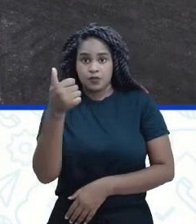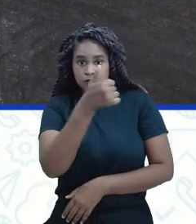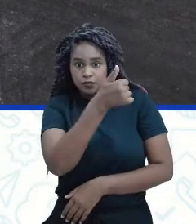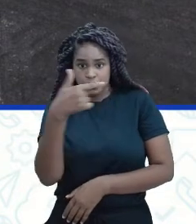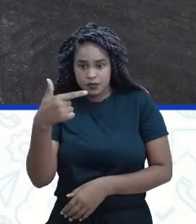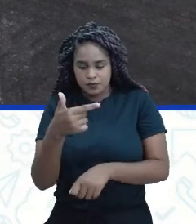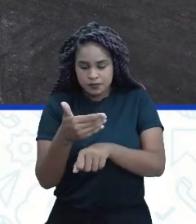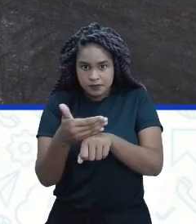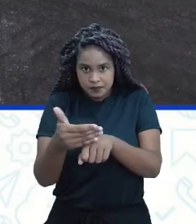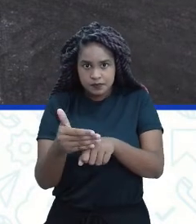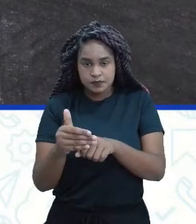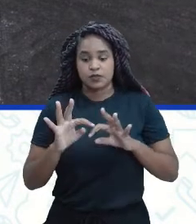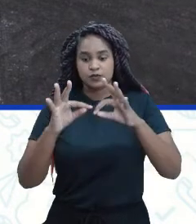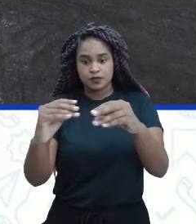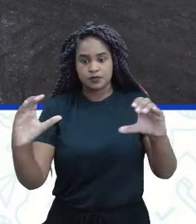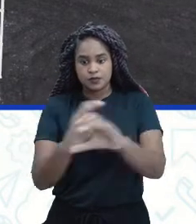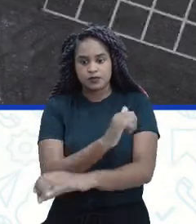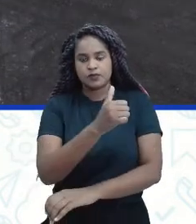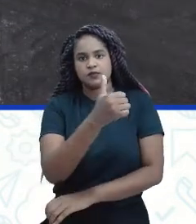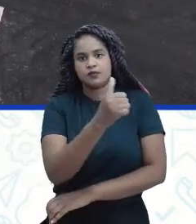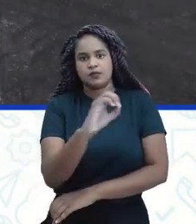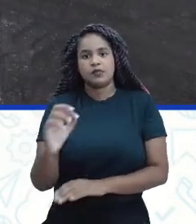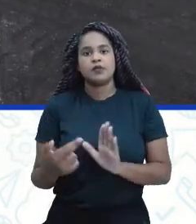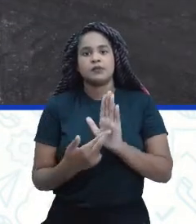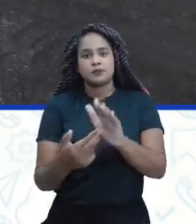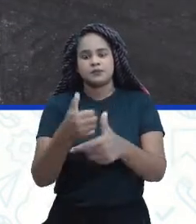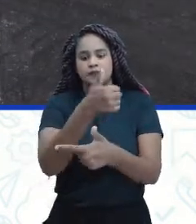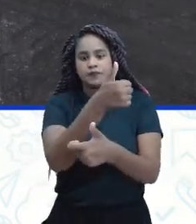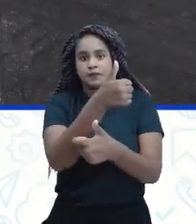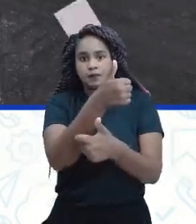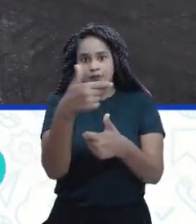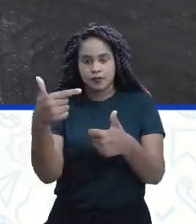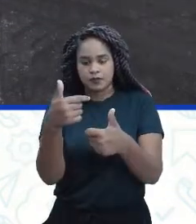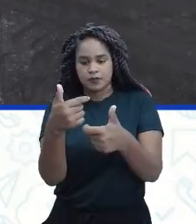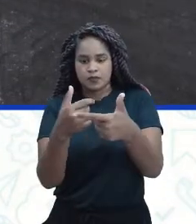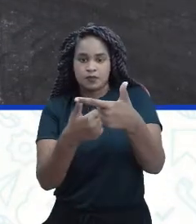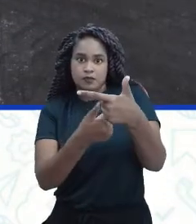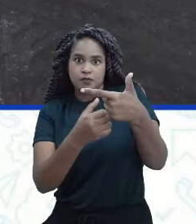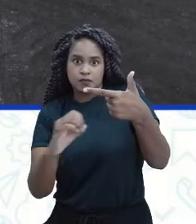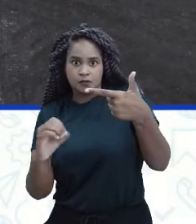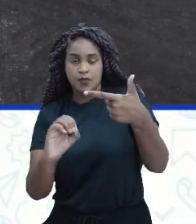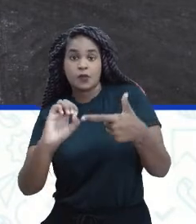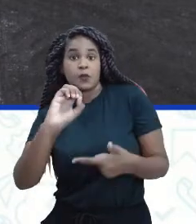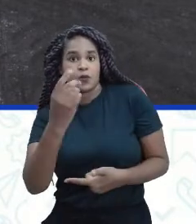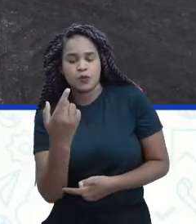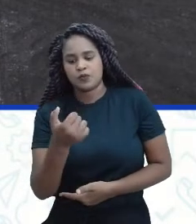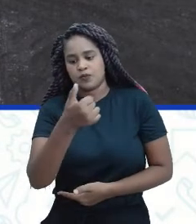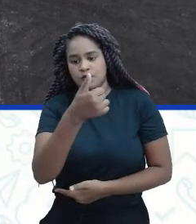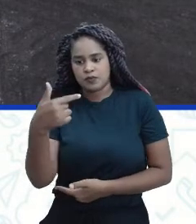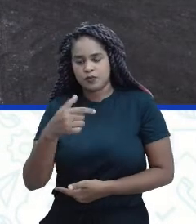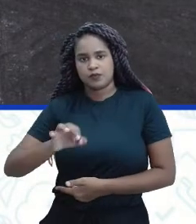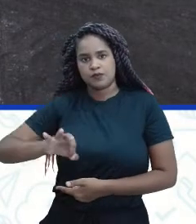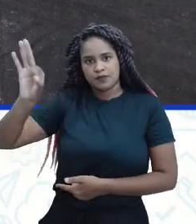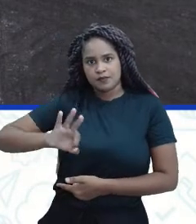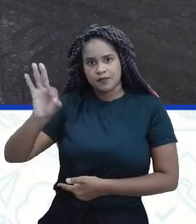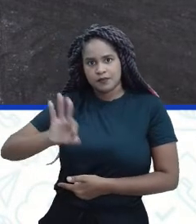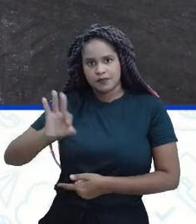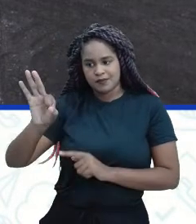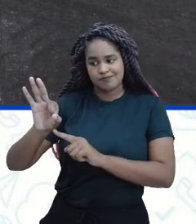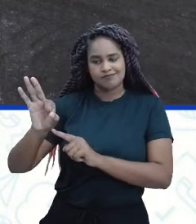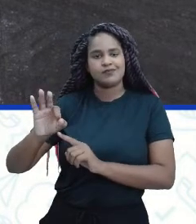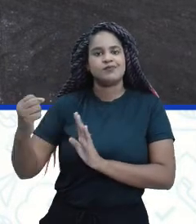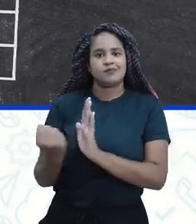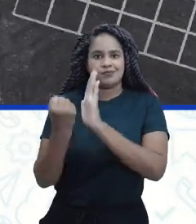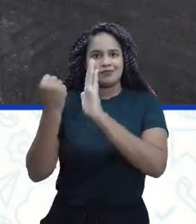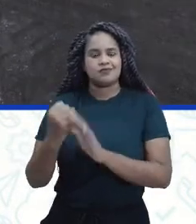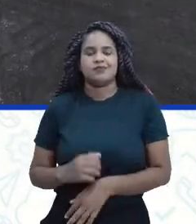a gente vai representar 12 sobre 100 ou 12%, tá certo? E aí, utilizando o símbolo que a gente acabou de